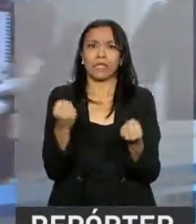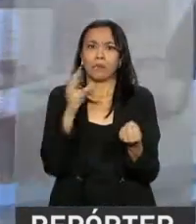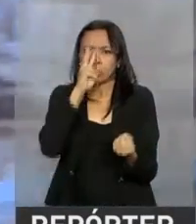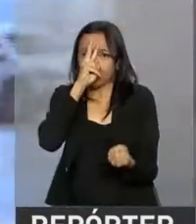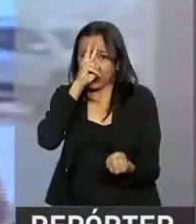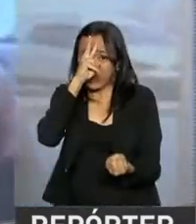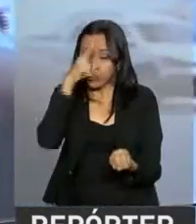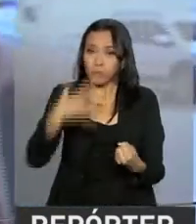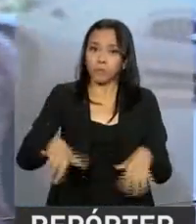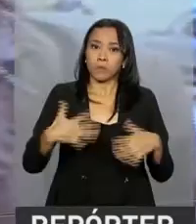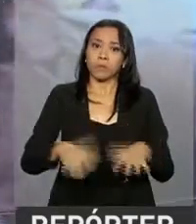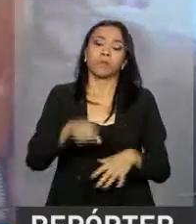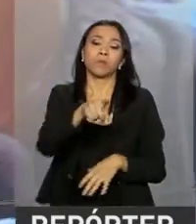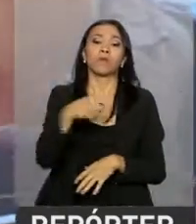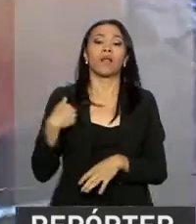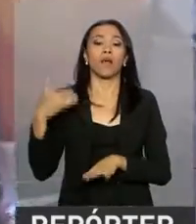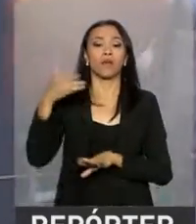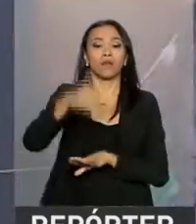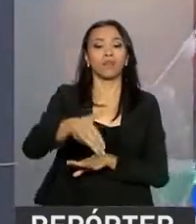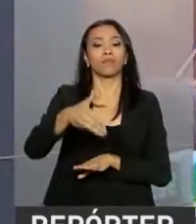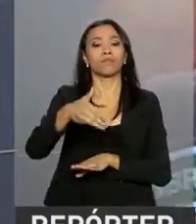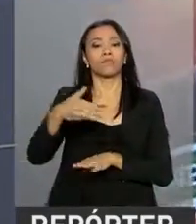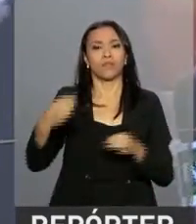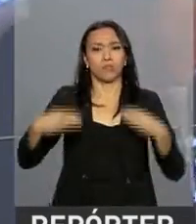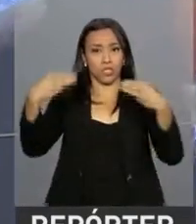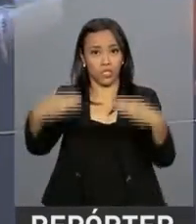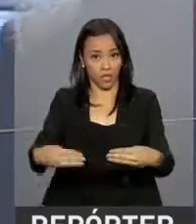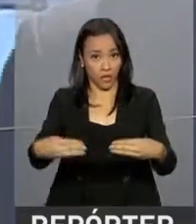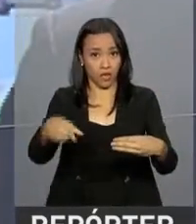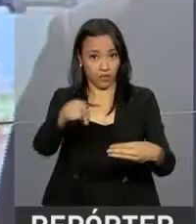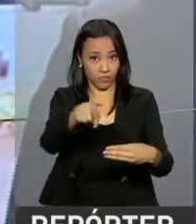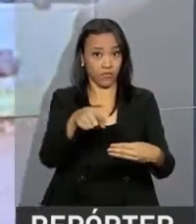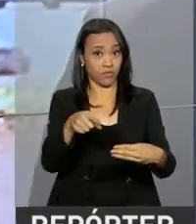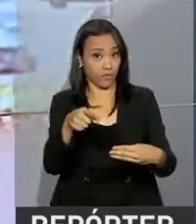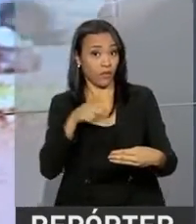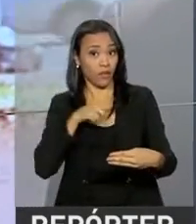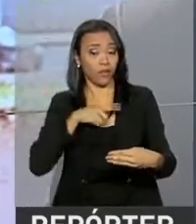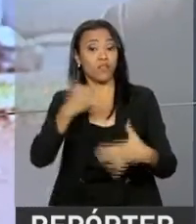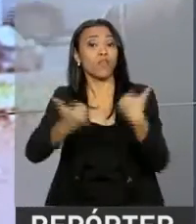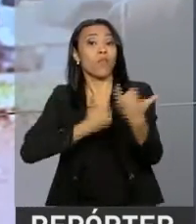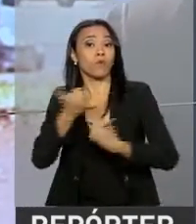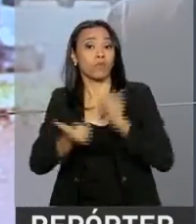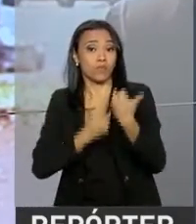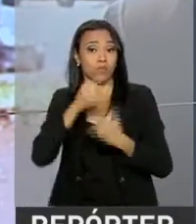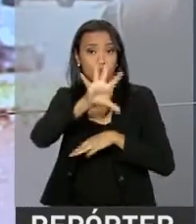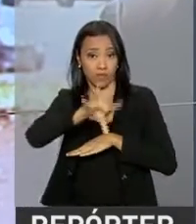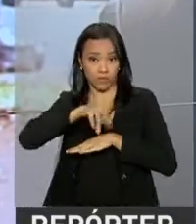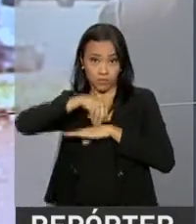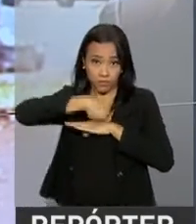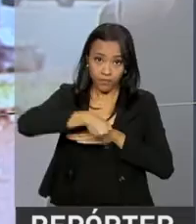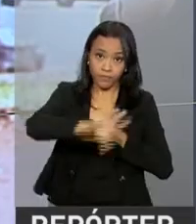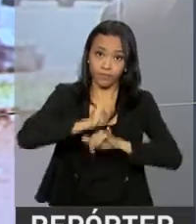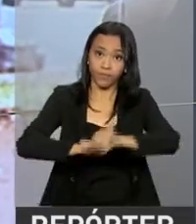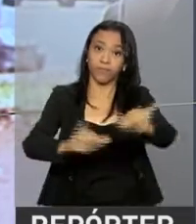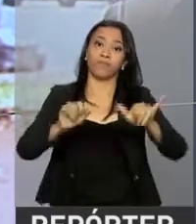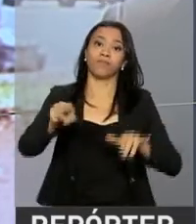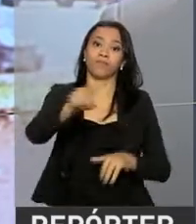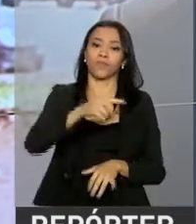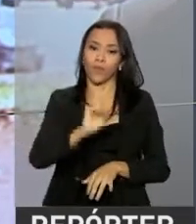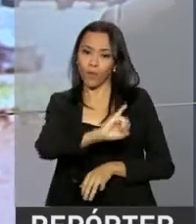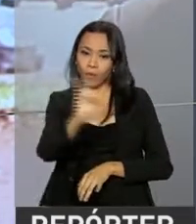repórter Gabriela Noronha está circulando ali pela Esplanada dos Ministérios e tem as informações para a gente. Olá, Gabi.